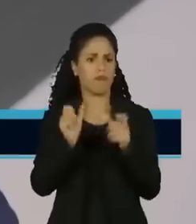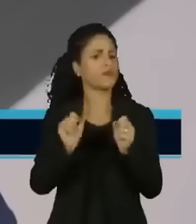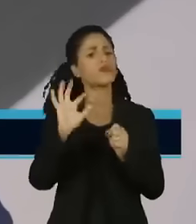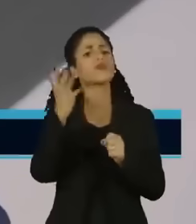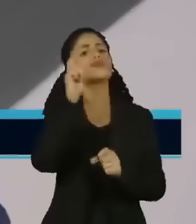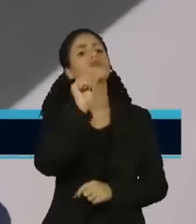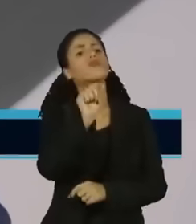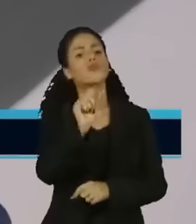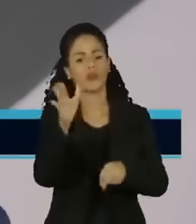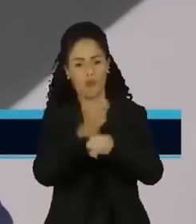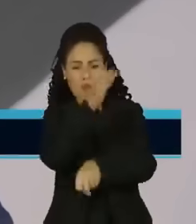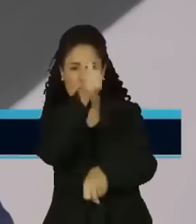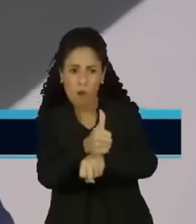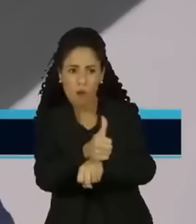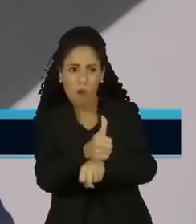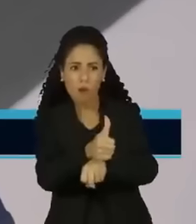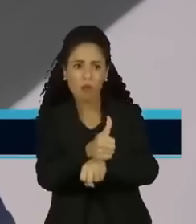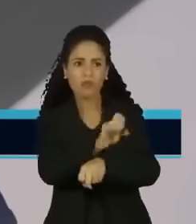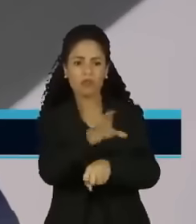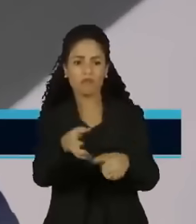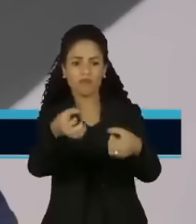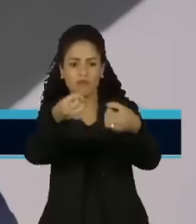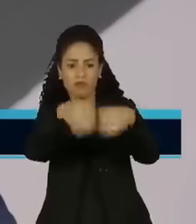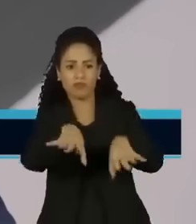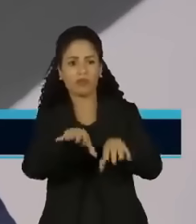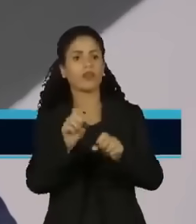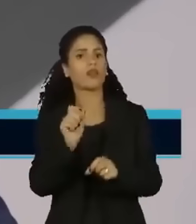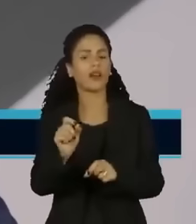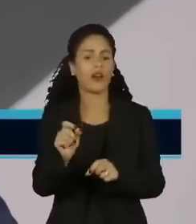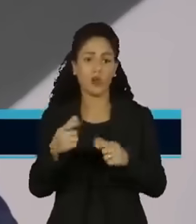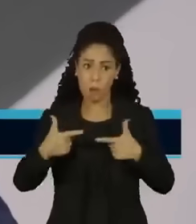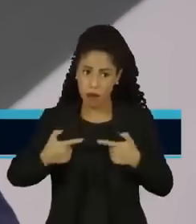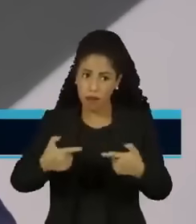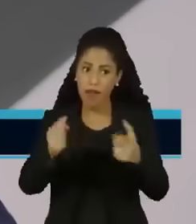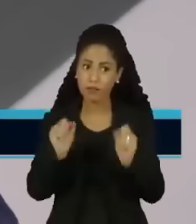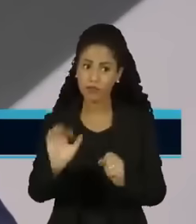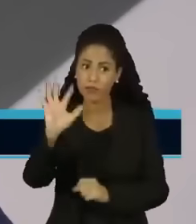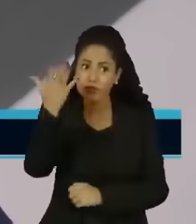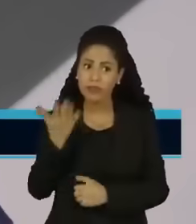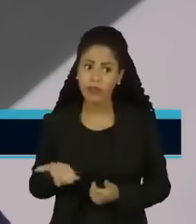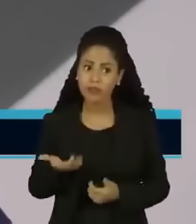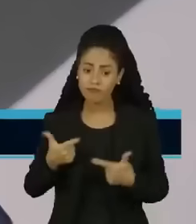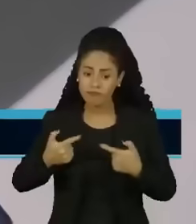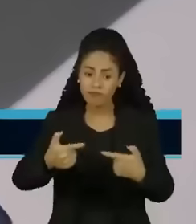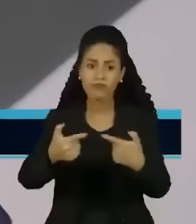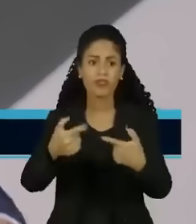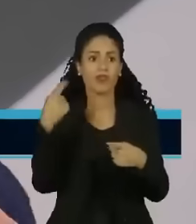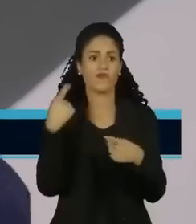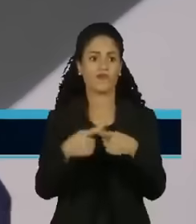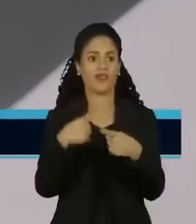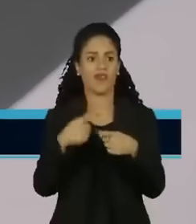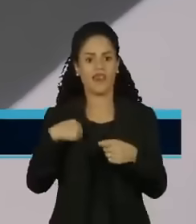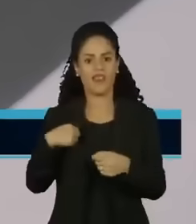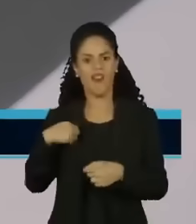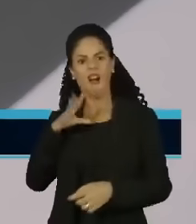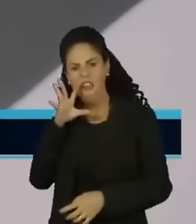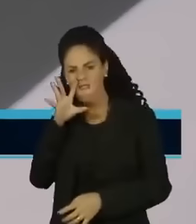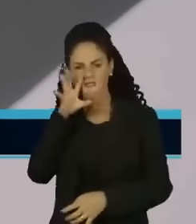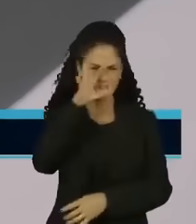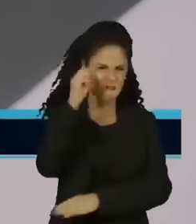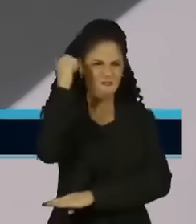acontecer com o golpe de Estado fracassado? Uma guerra civil no Brasil, porque certamente teria resistência a um